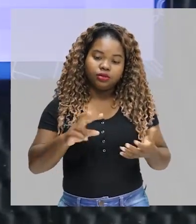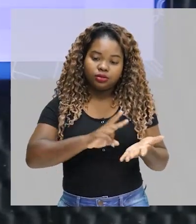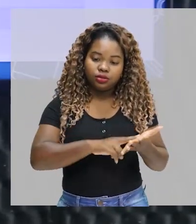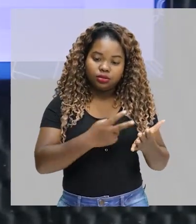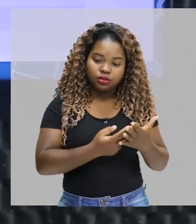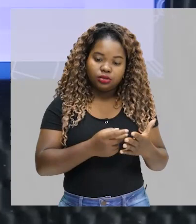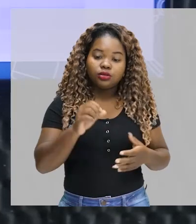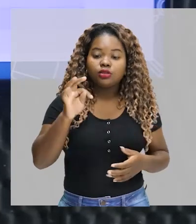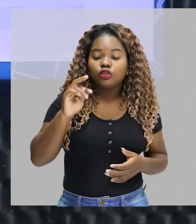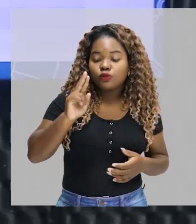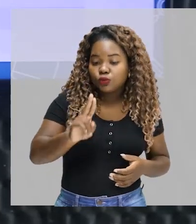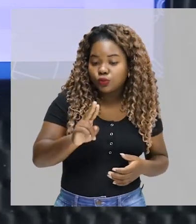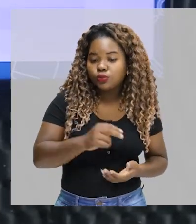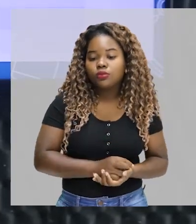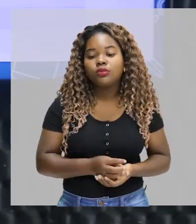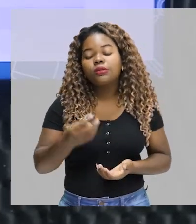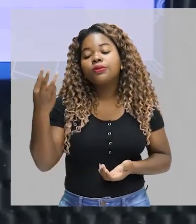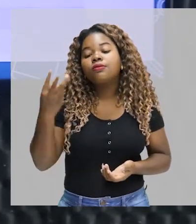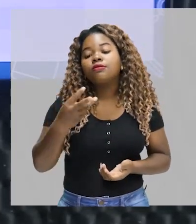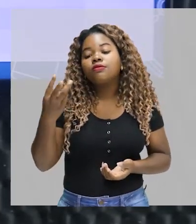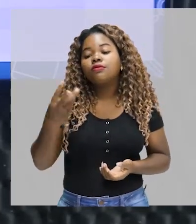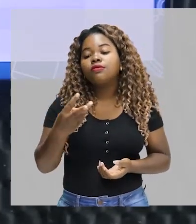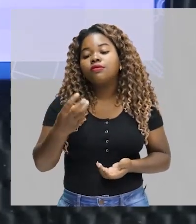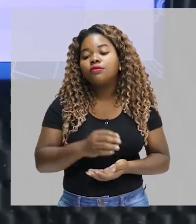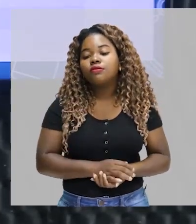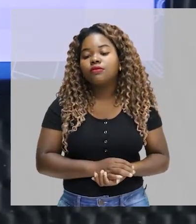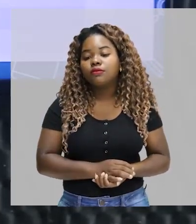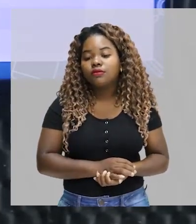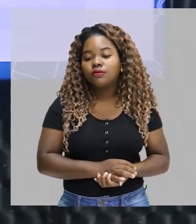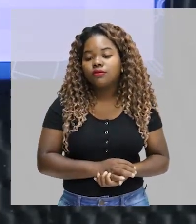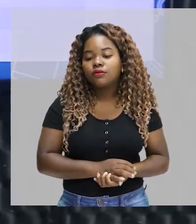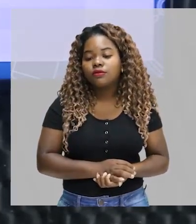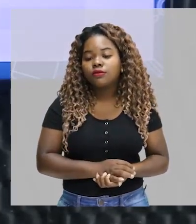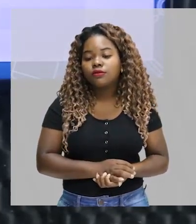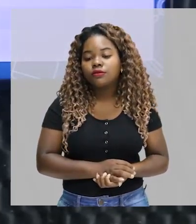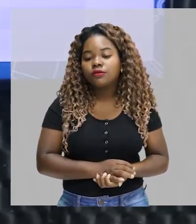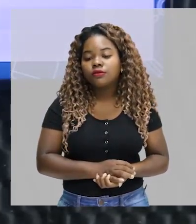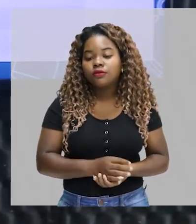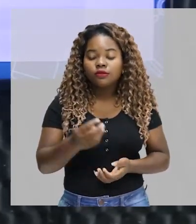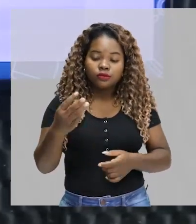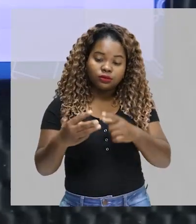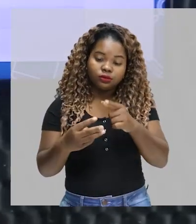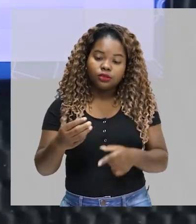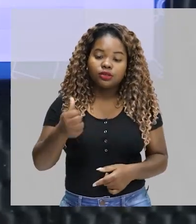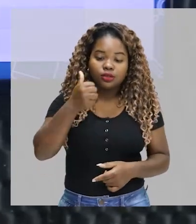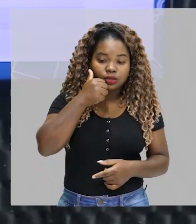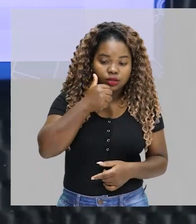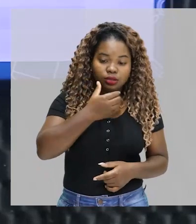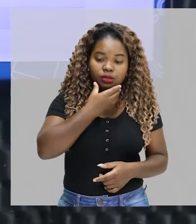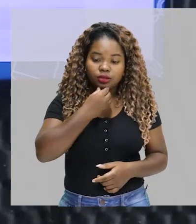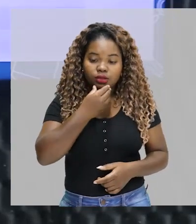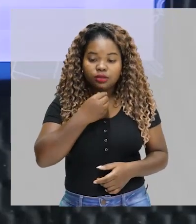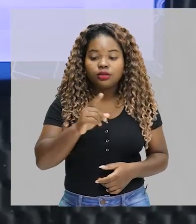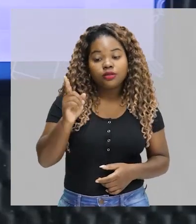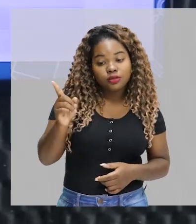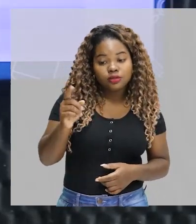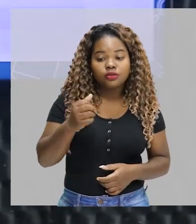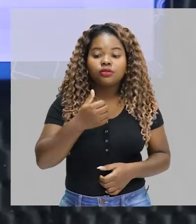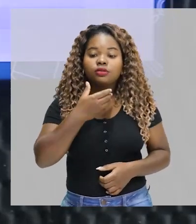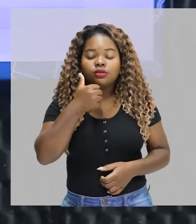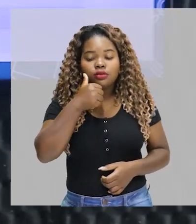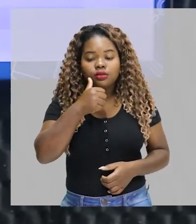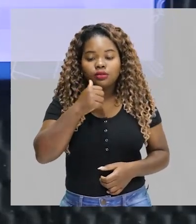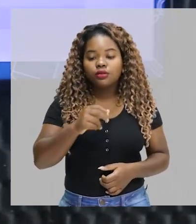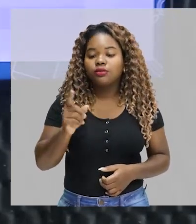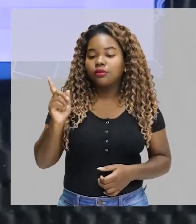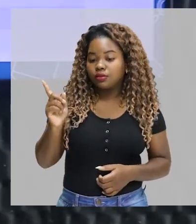traduzido como tu. Terceira pessoa do singular, em inglês nós temos 3. He, she,